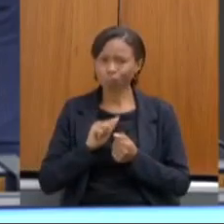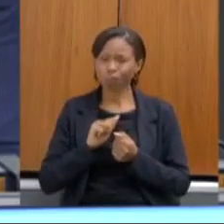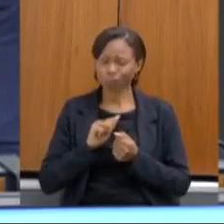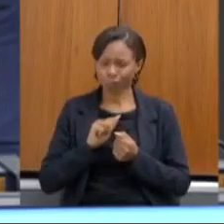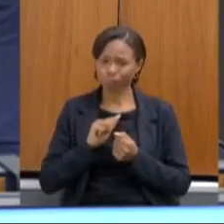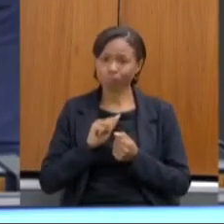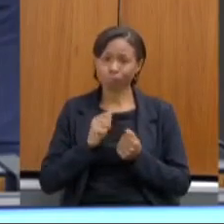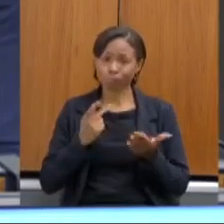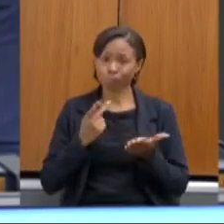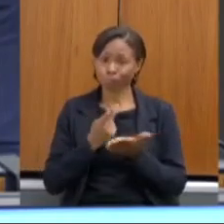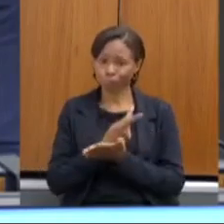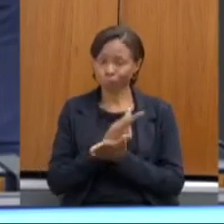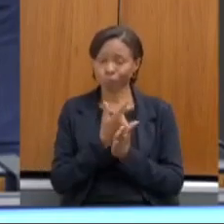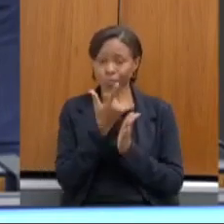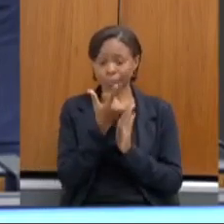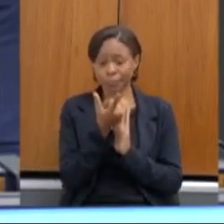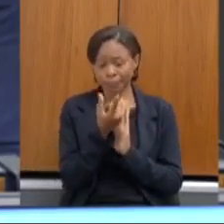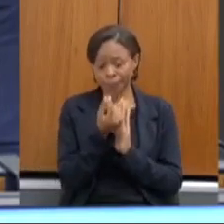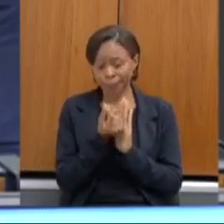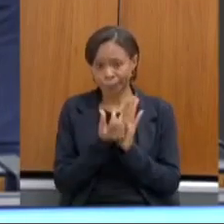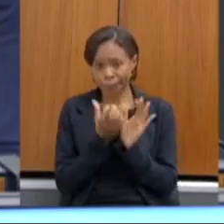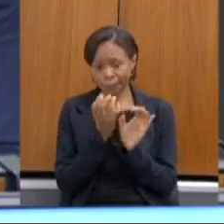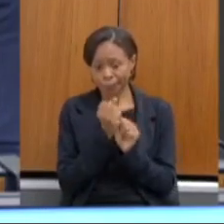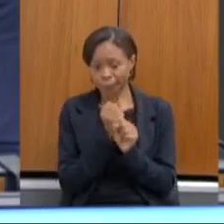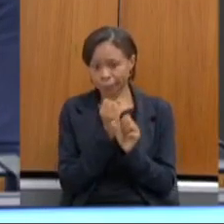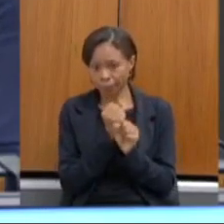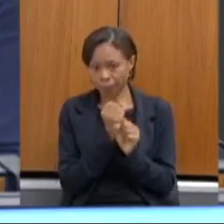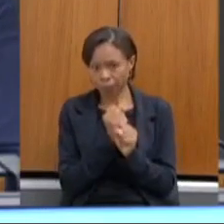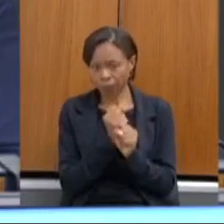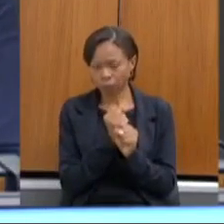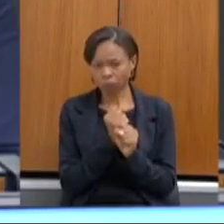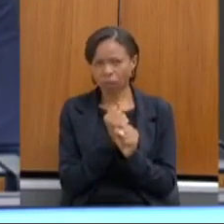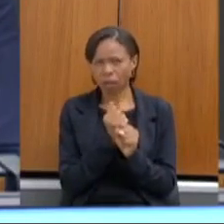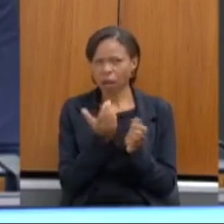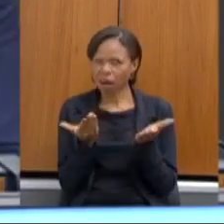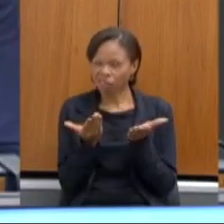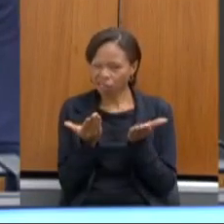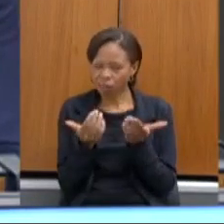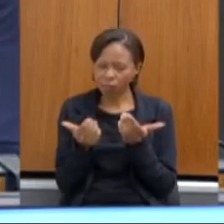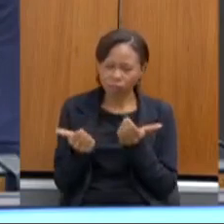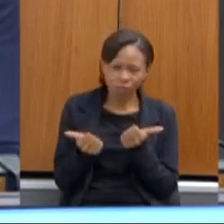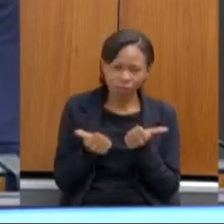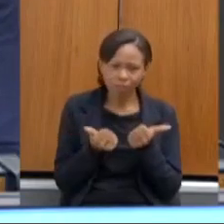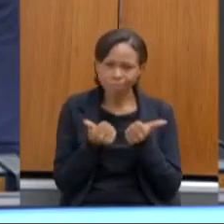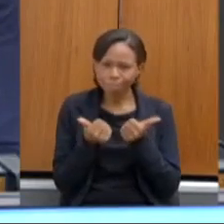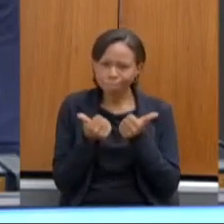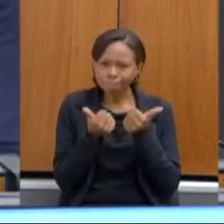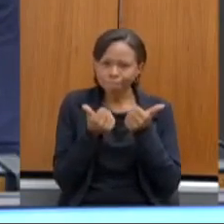receita é agora tem dado uma recuperada